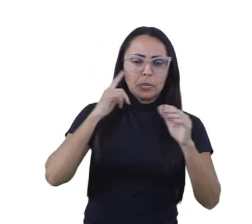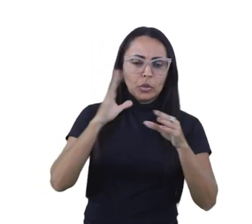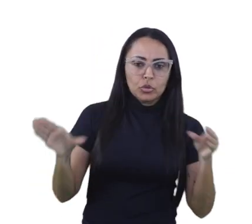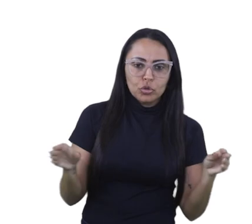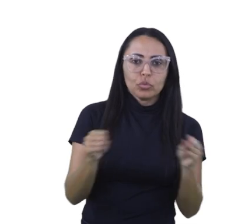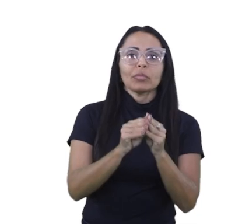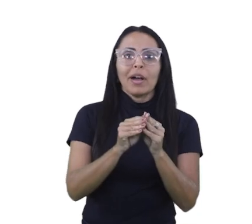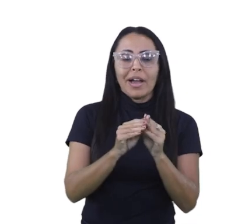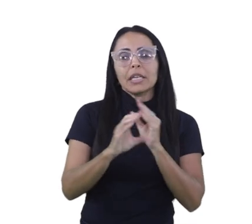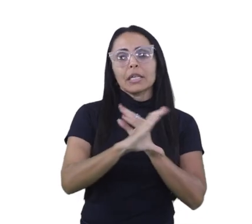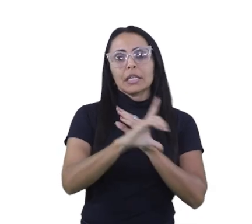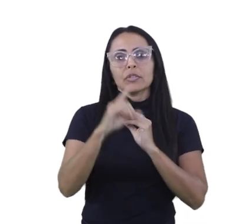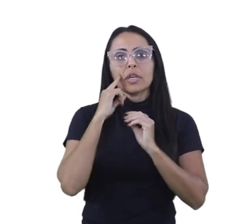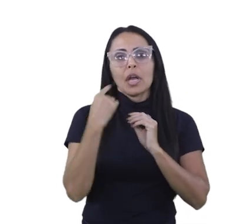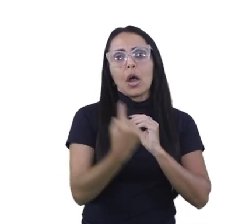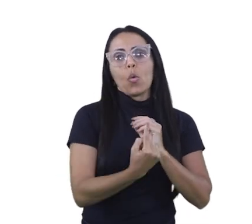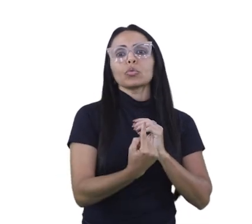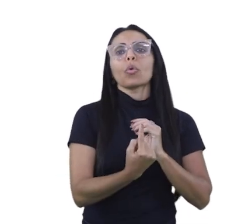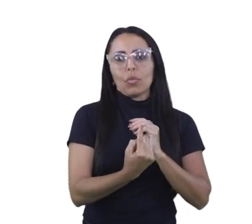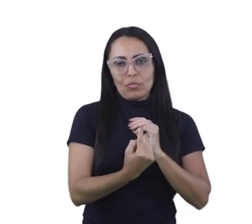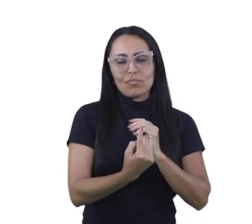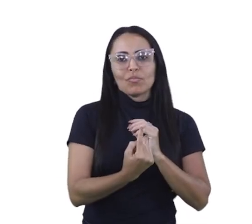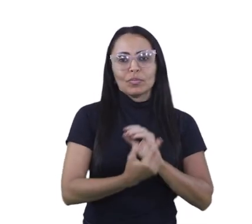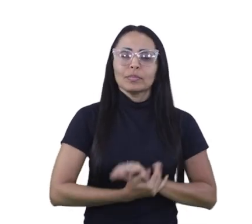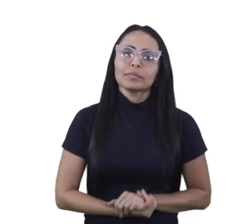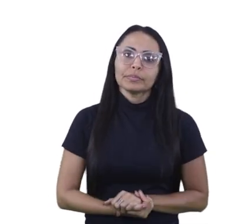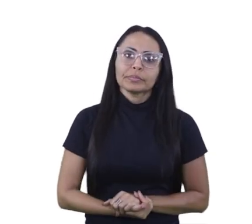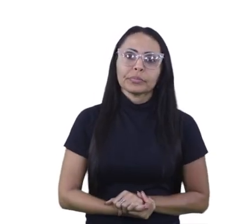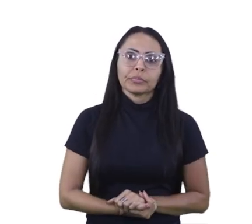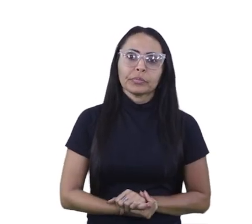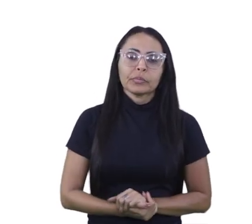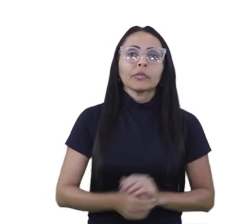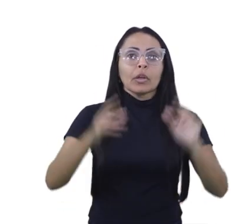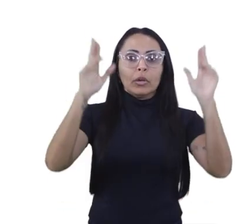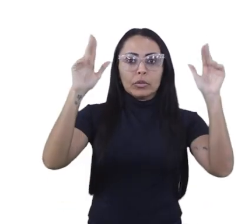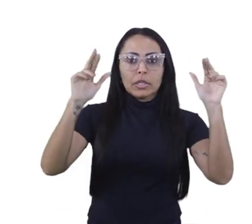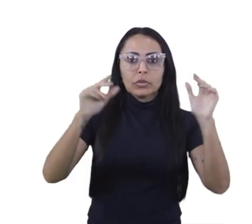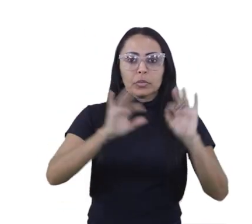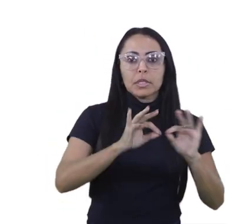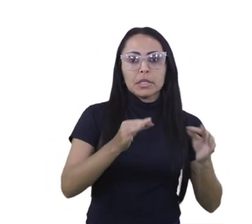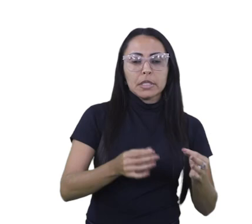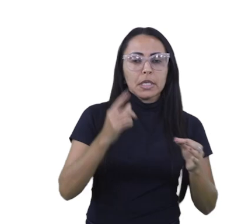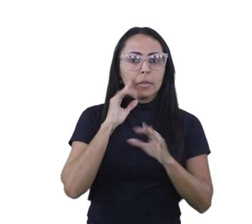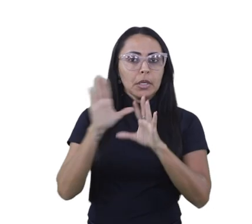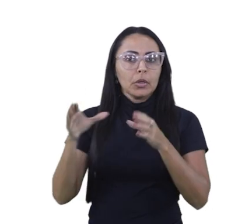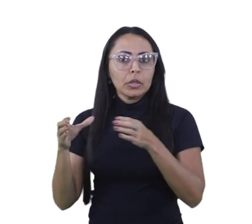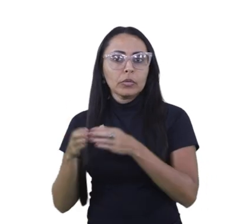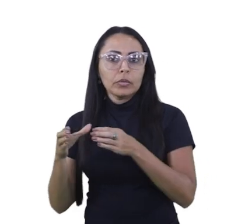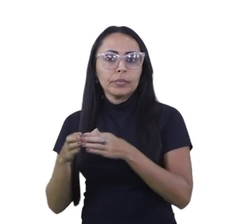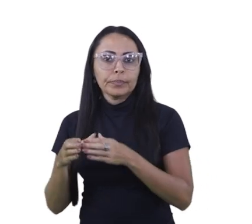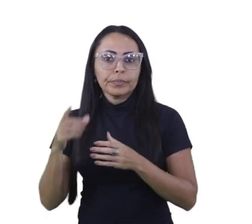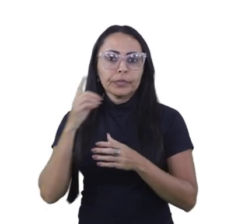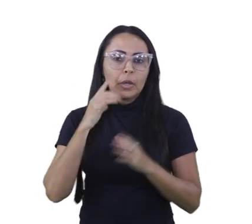junção para classificar um objeto do conhecimento, como os livros. Os assuntos podem ser simples e compostos. Uma